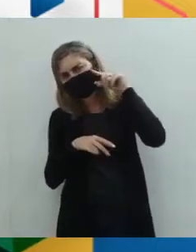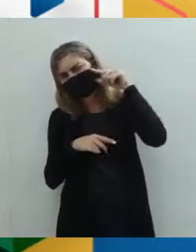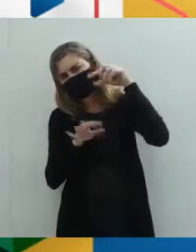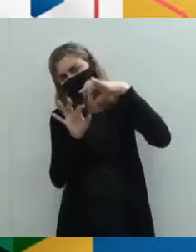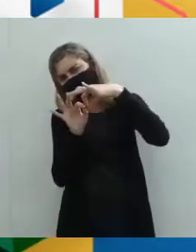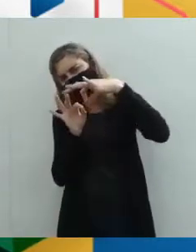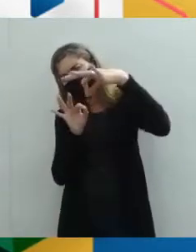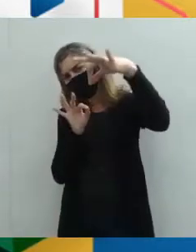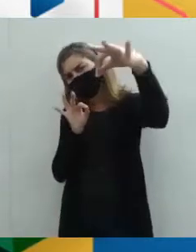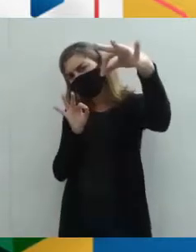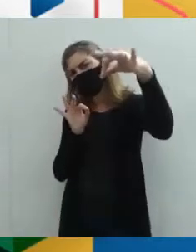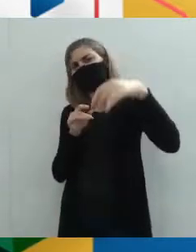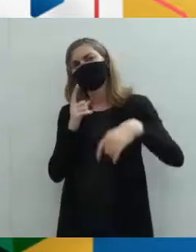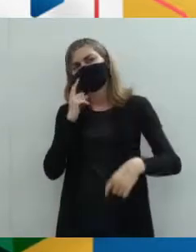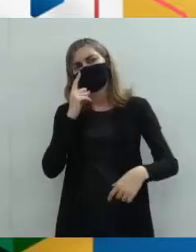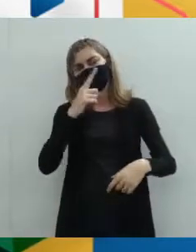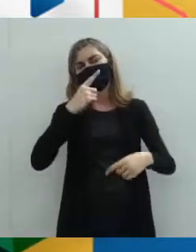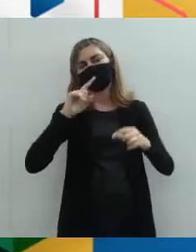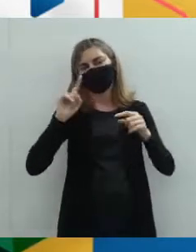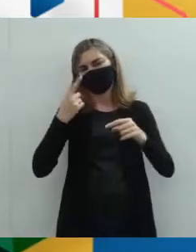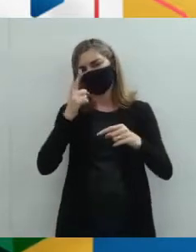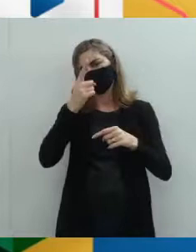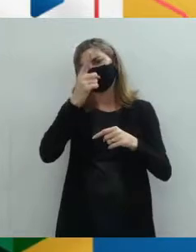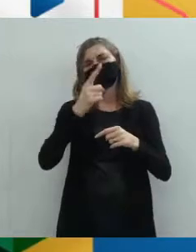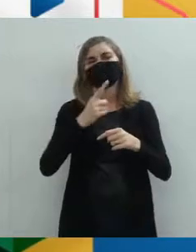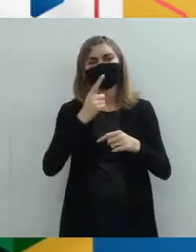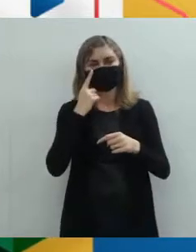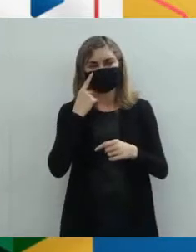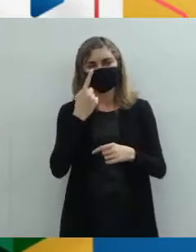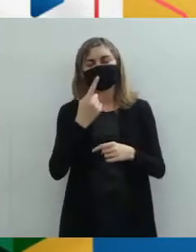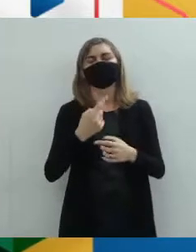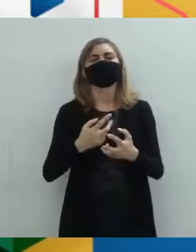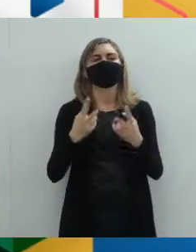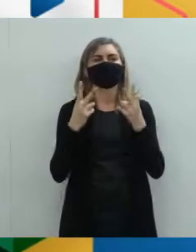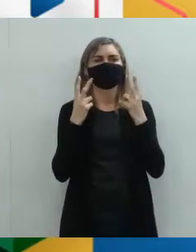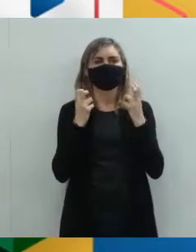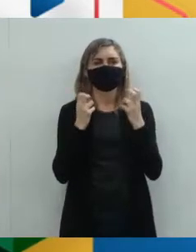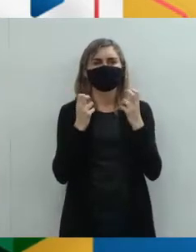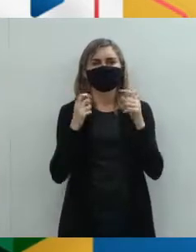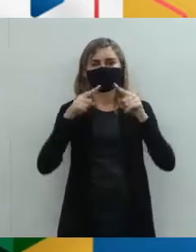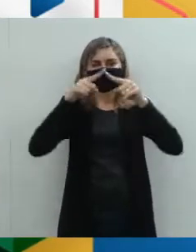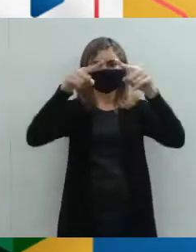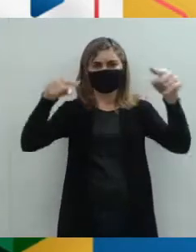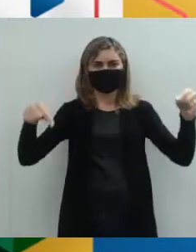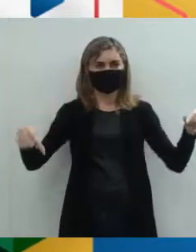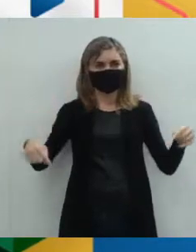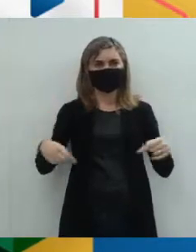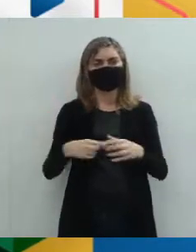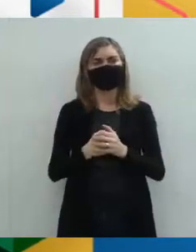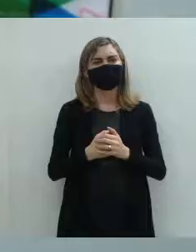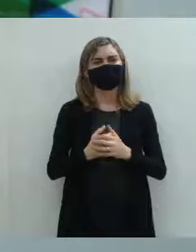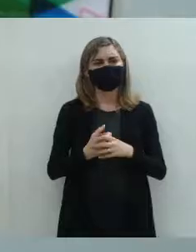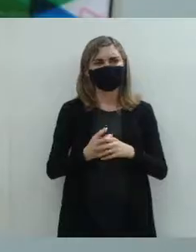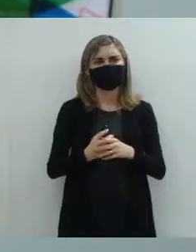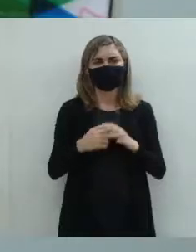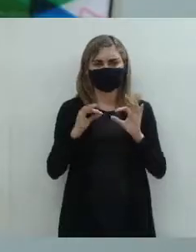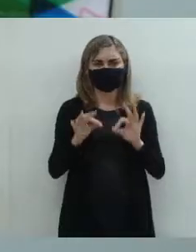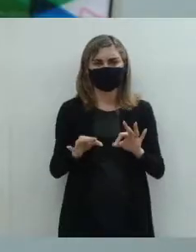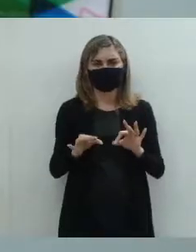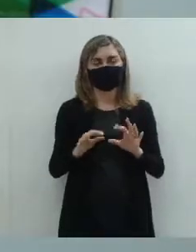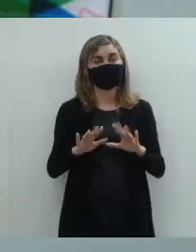ponte no mar, você consegue perceber isso daí, tá? E através do ponto de fuga, tá certo,